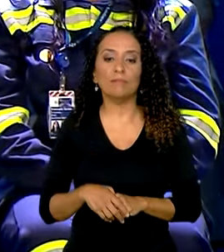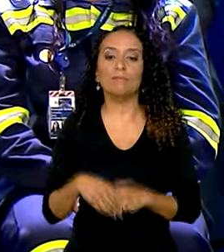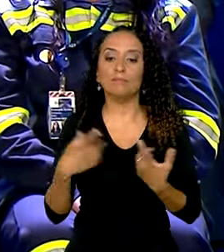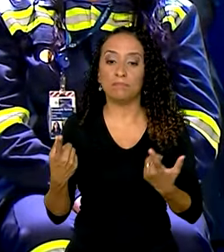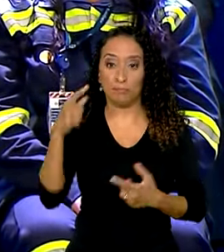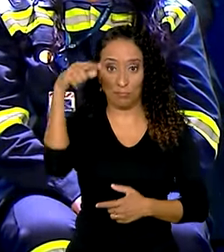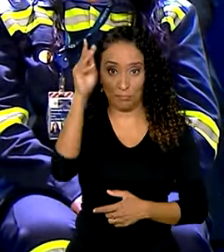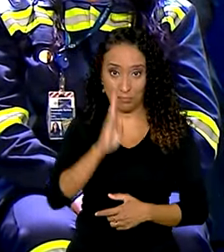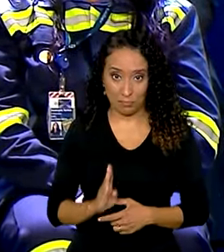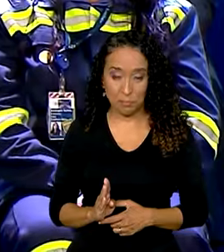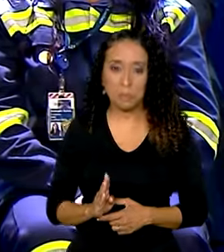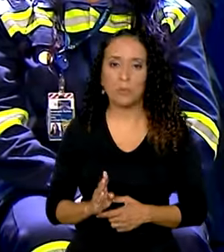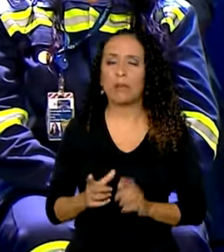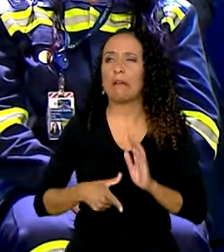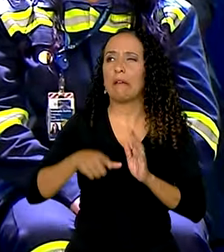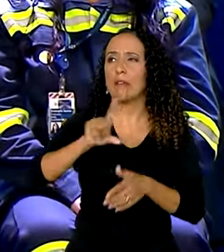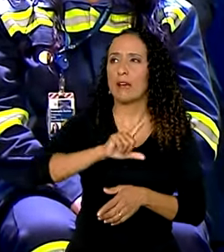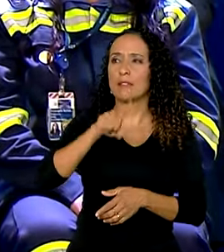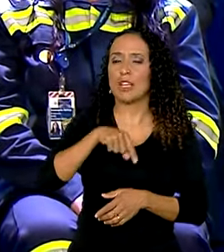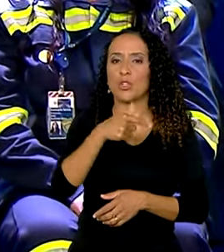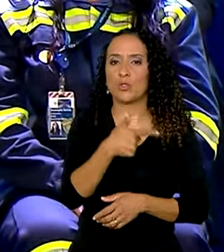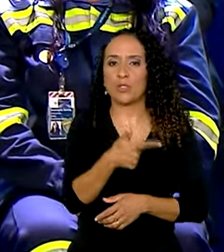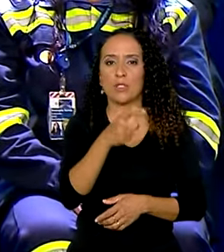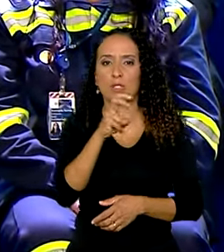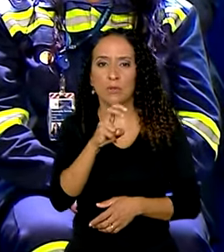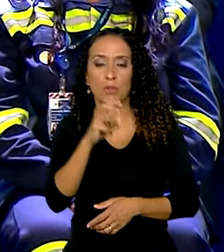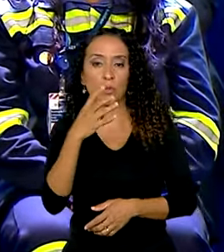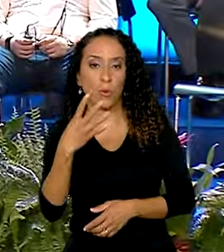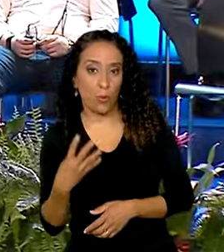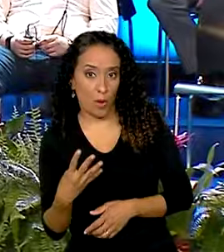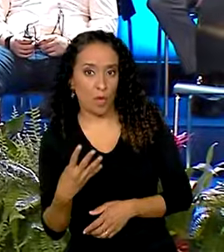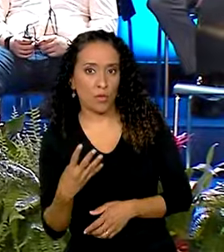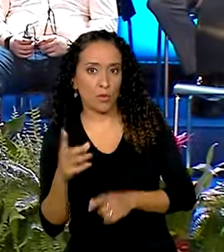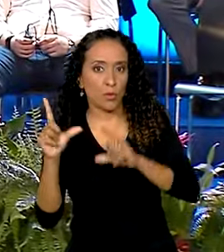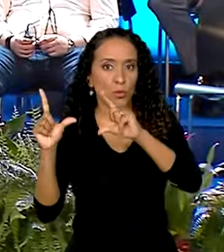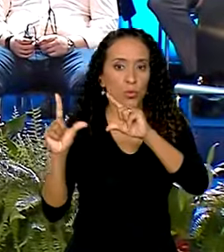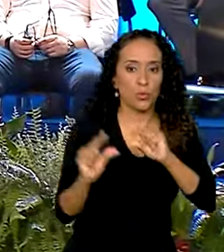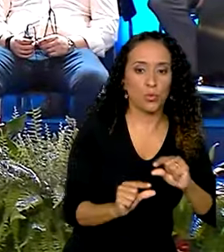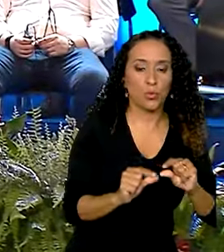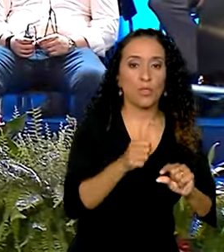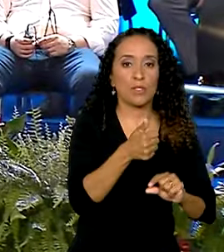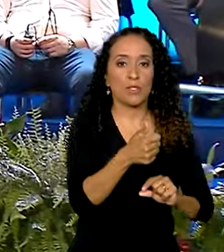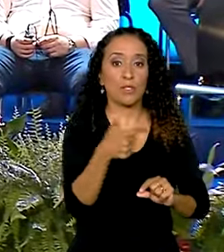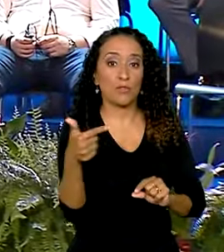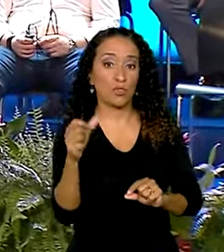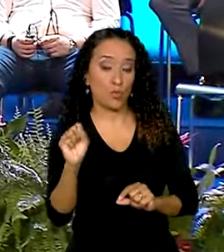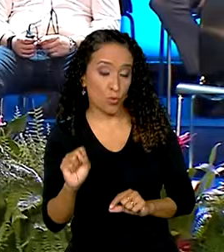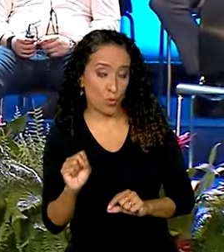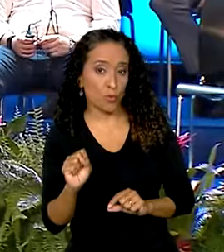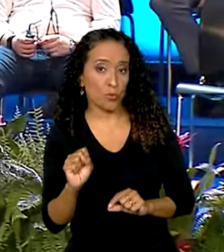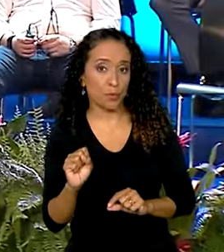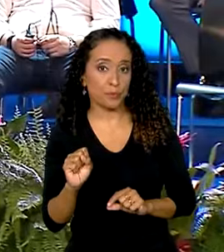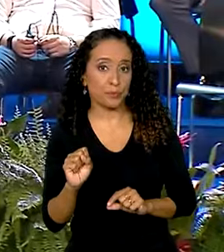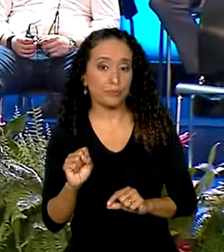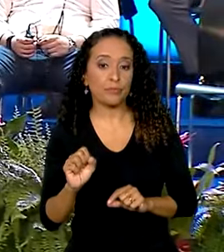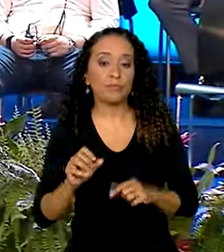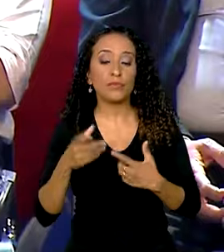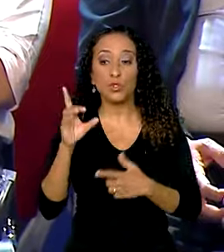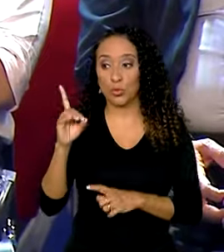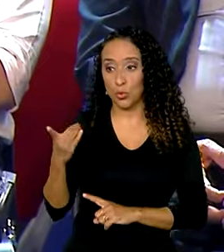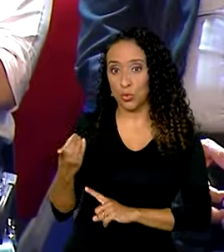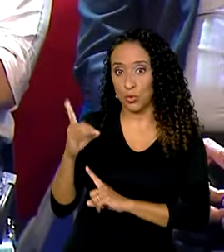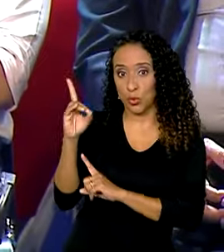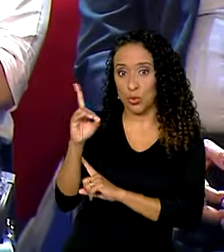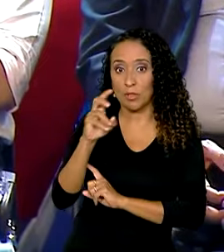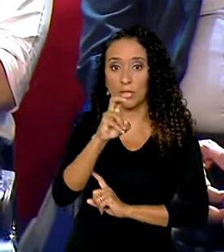Brasil, que era 254, caiu para 128. O dólar, que